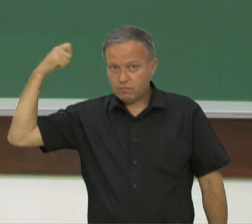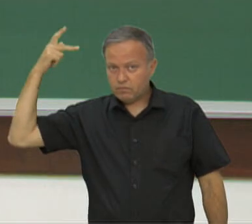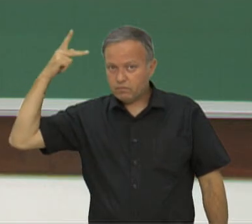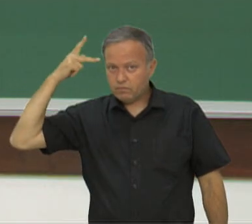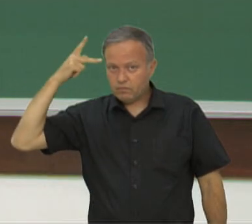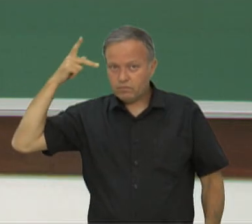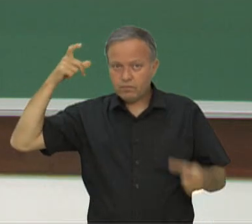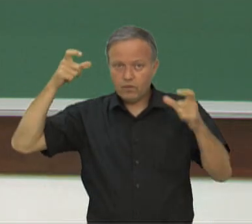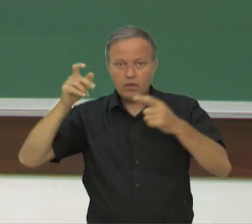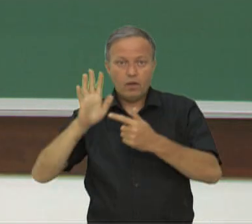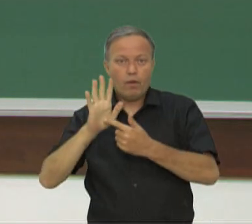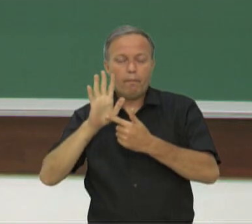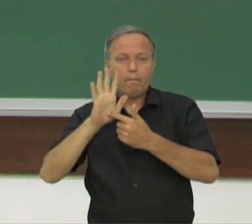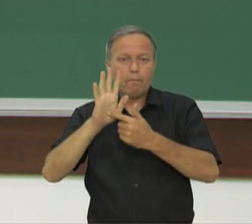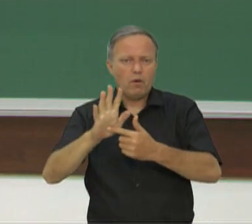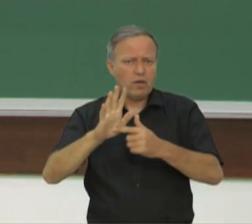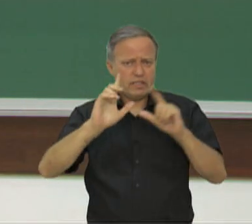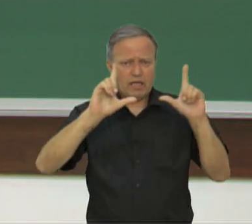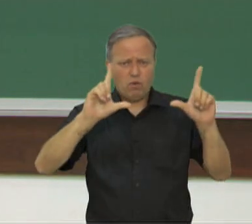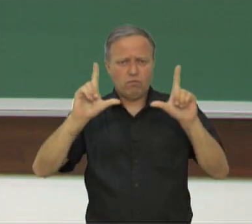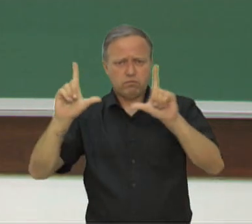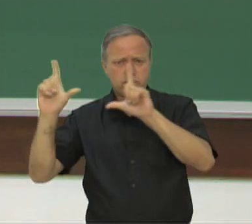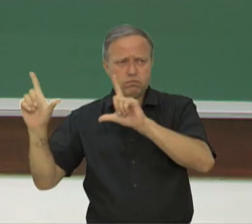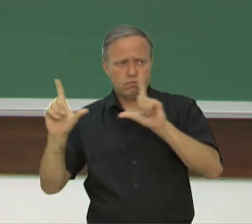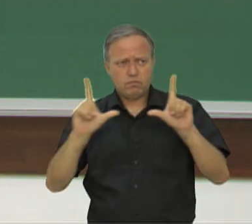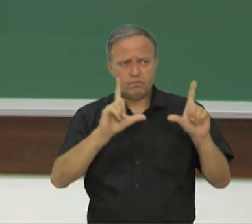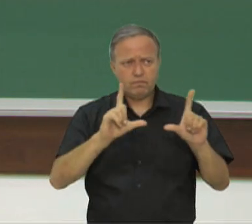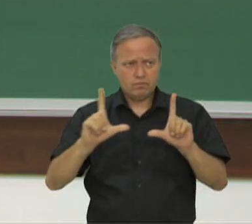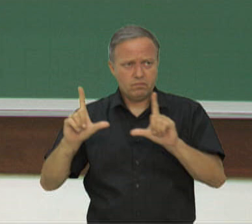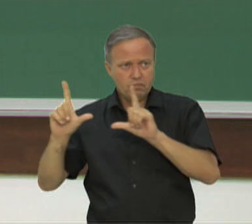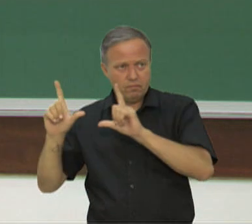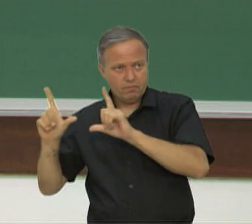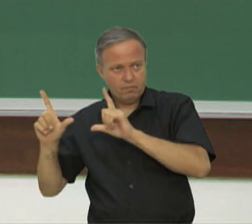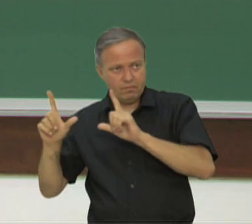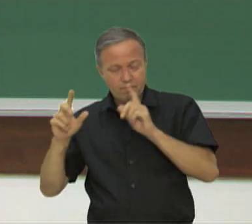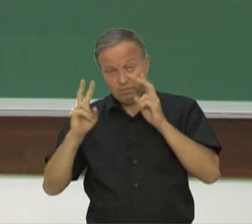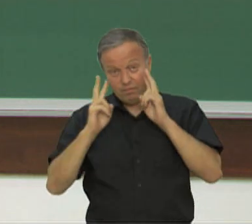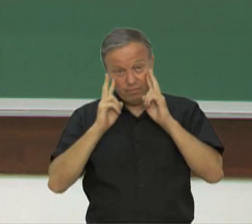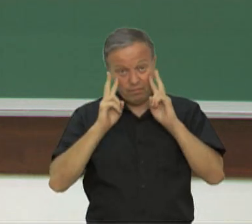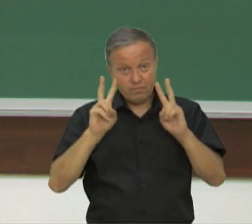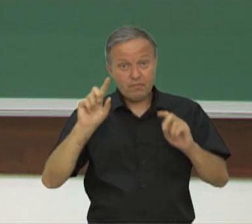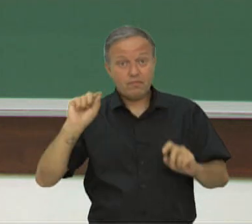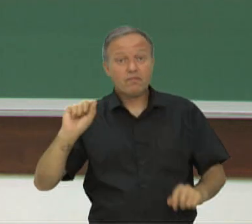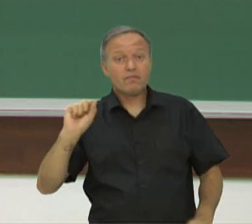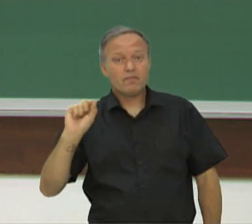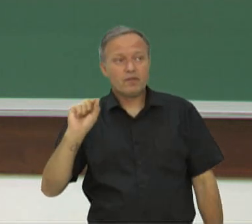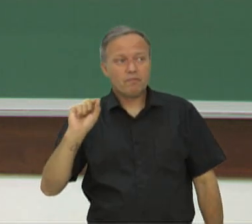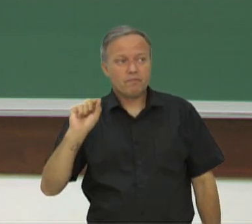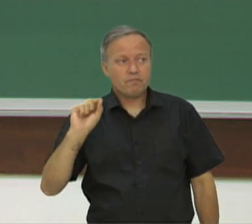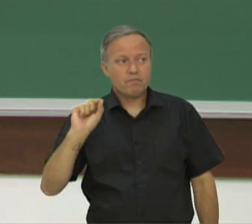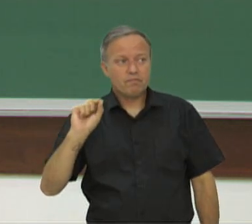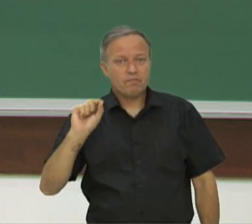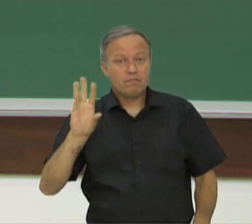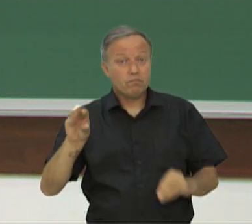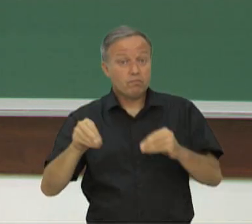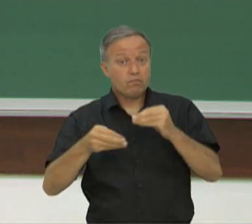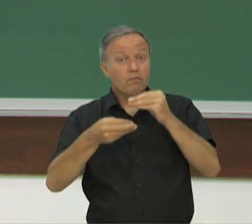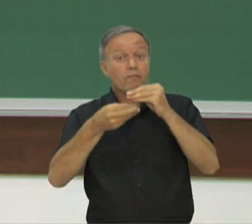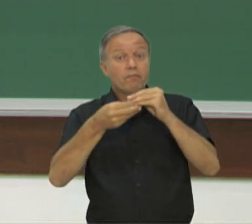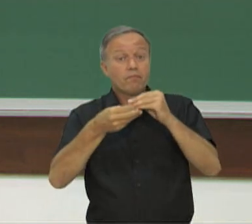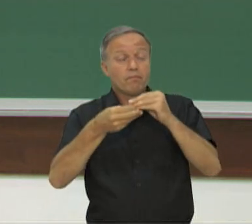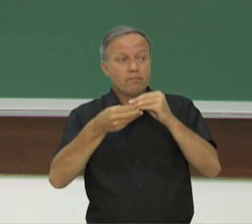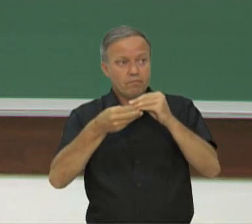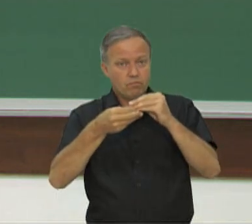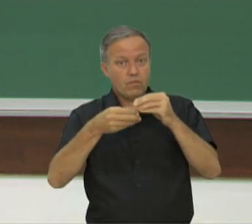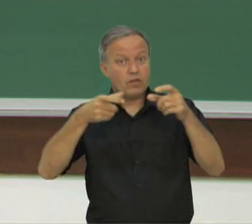arte. Então, pessoal, notem, uma instalação é aquela que é instalada